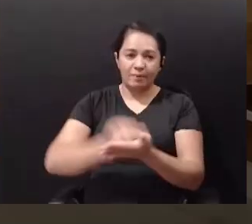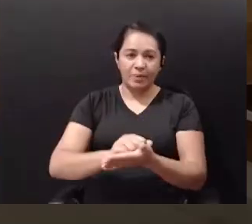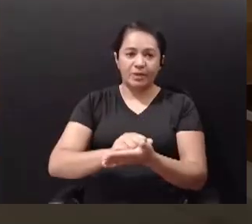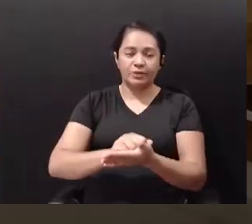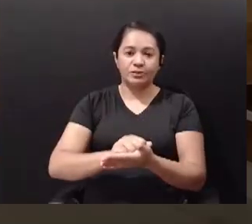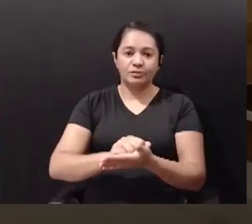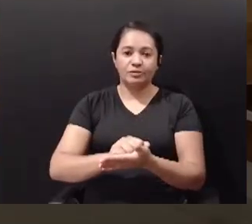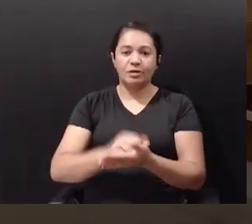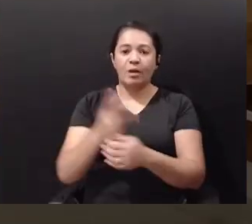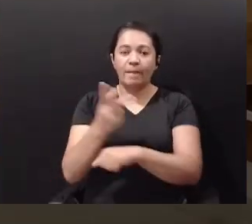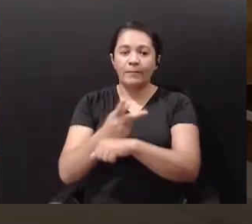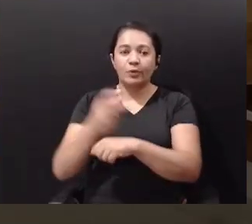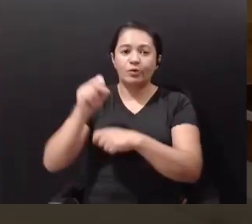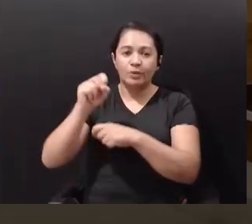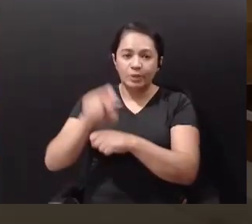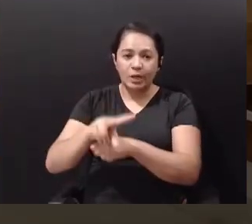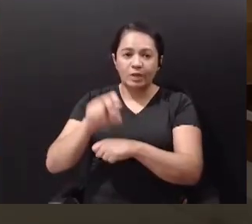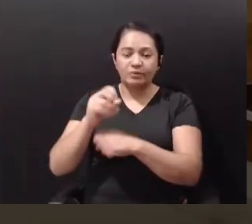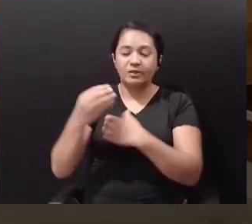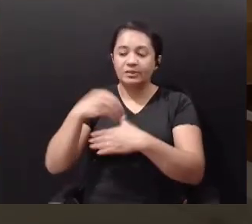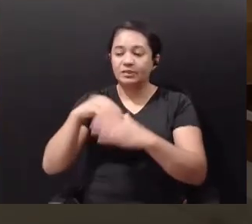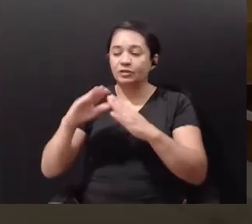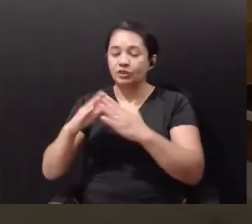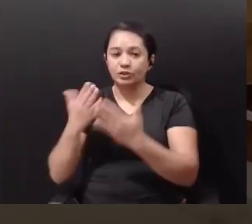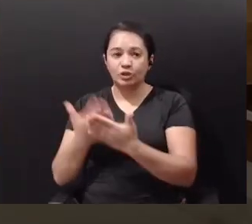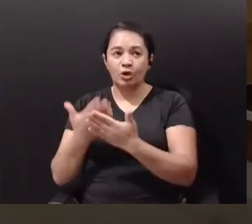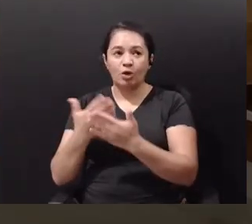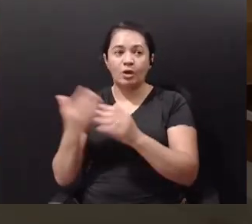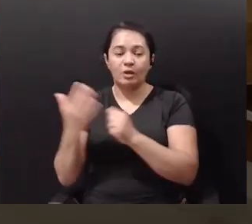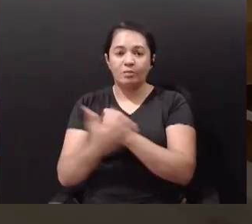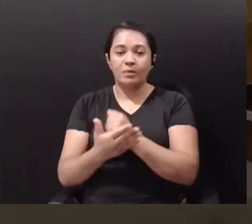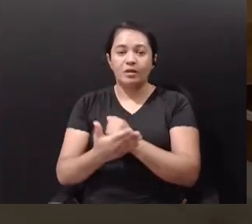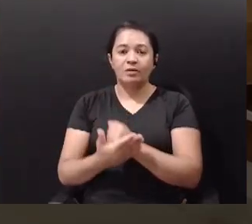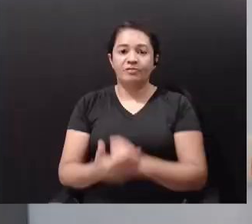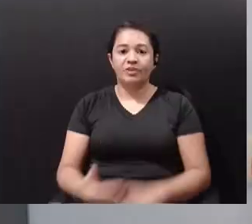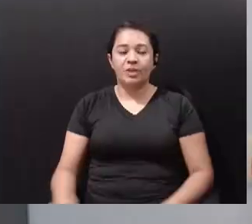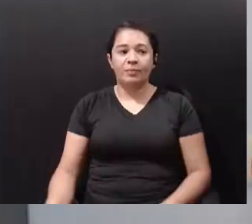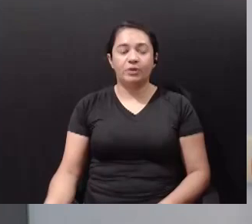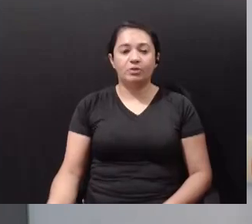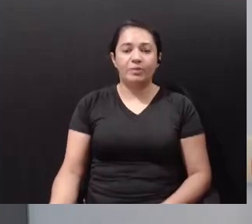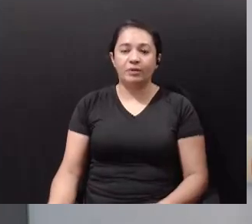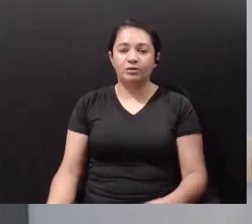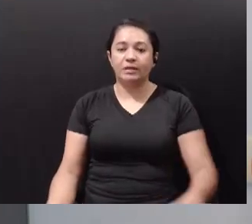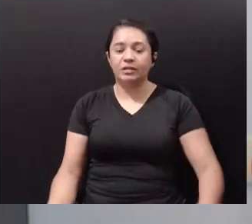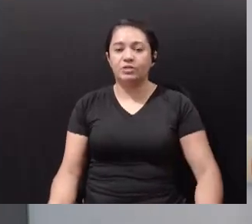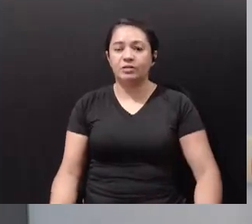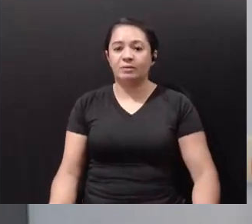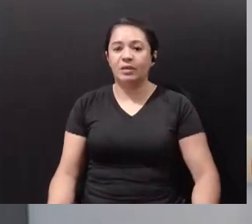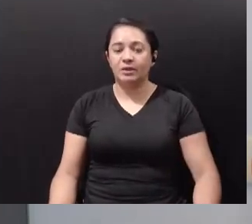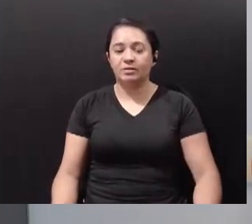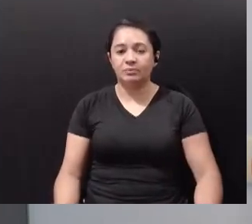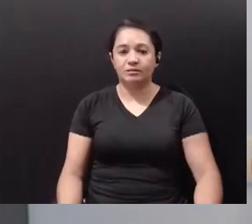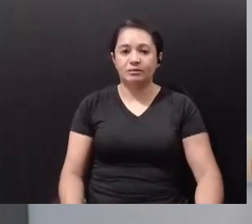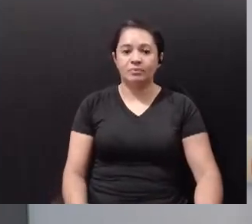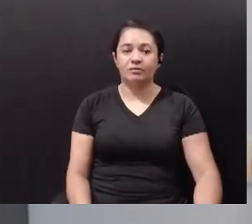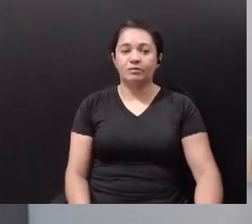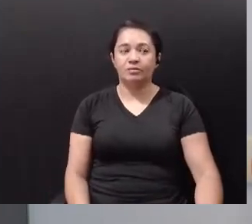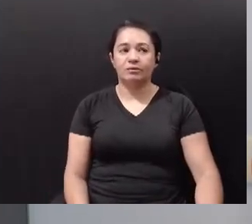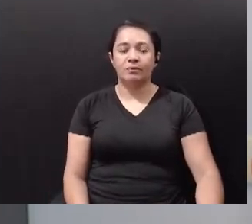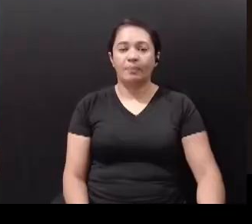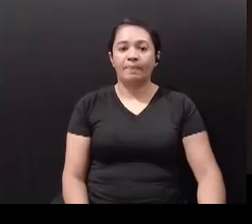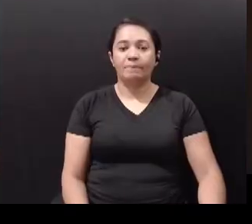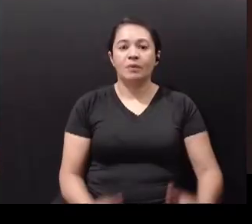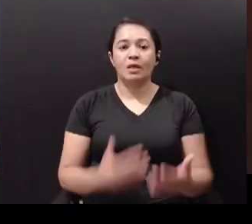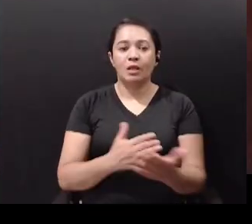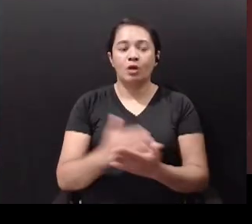vaga em escolas primárias para os seus filhos, né? Havia um interesse muito grande. O Colégio Culta-Ciência, ele surge como uma